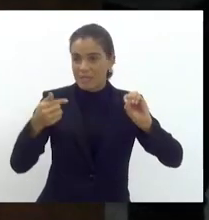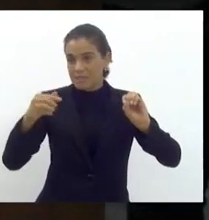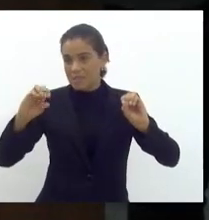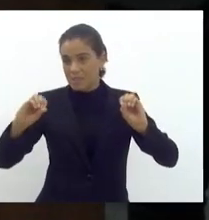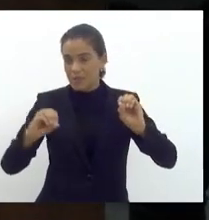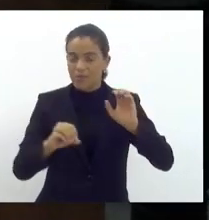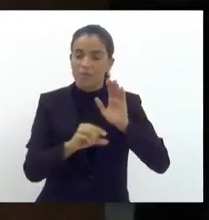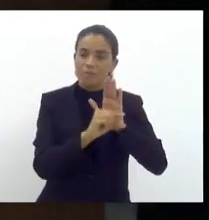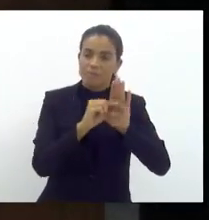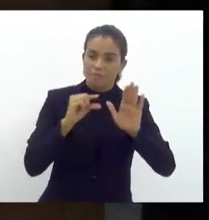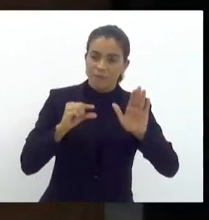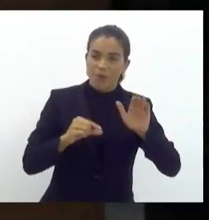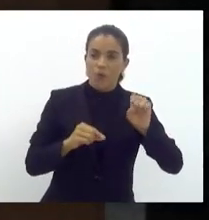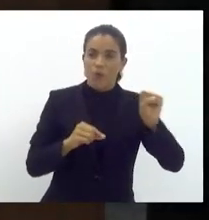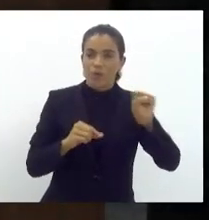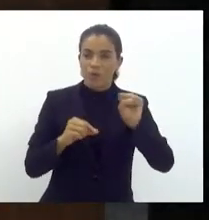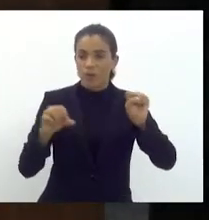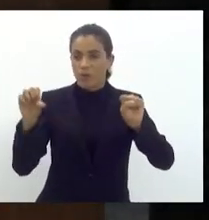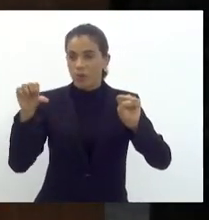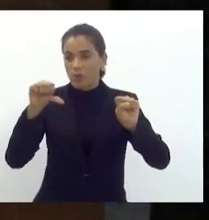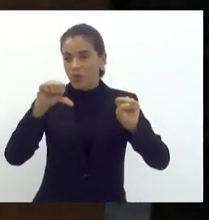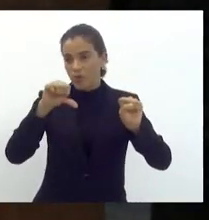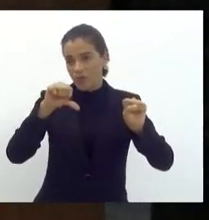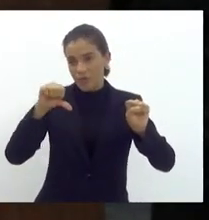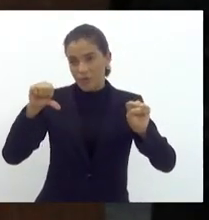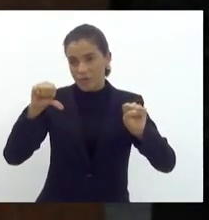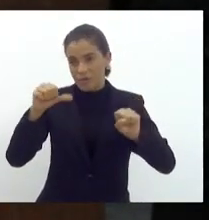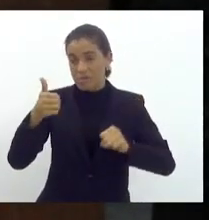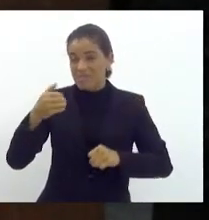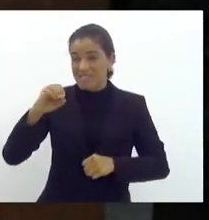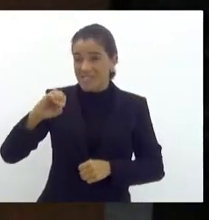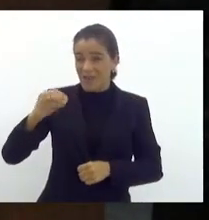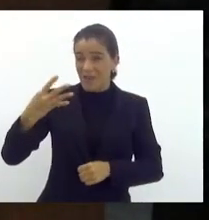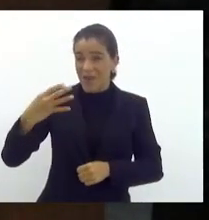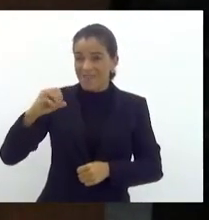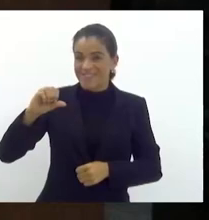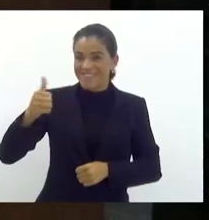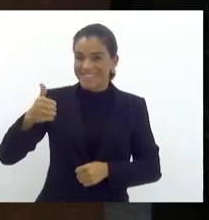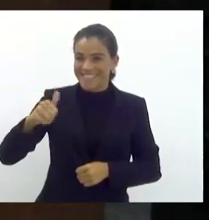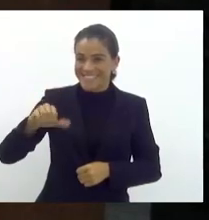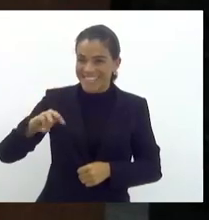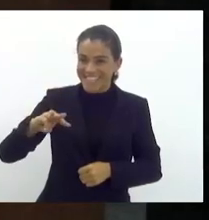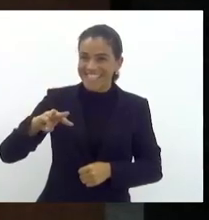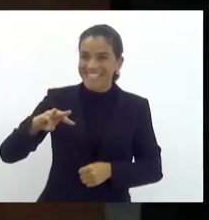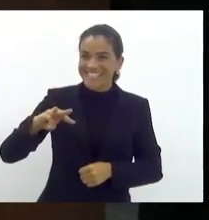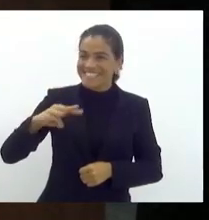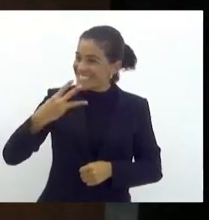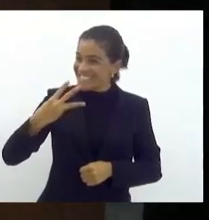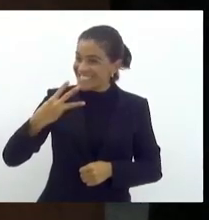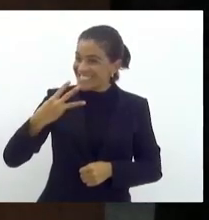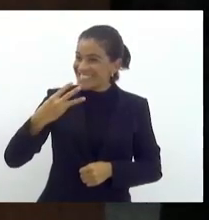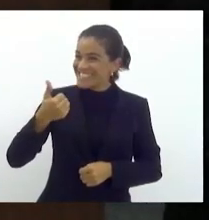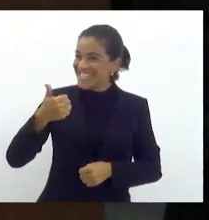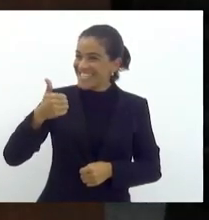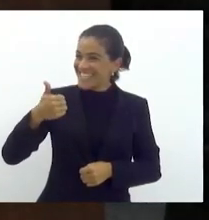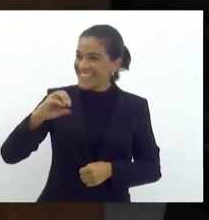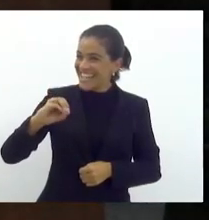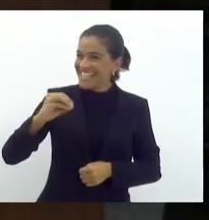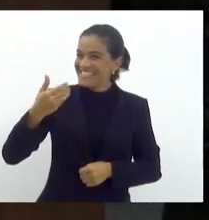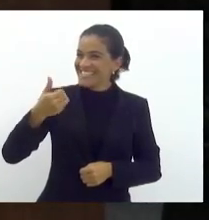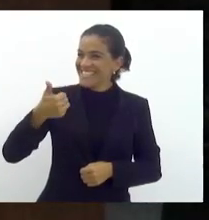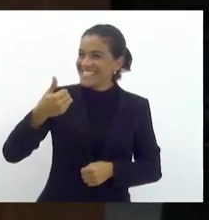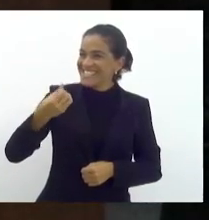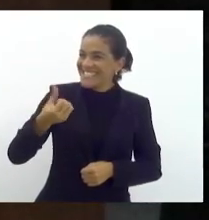favoráveis emendas 88 92 99 93 104 107 favoráveis 110 e 114